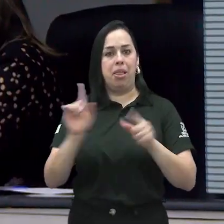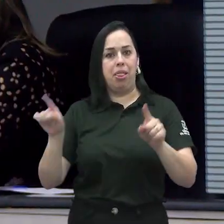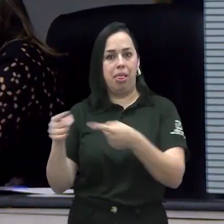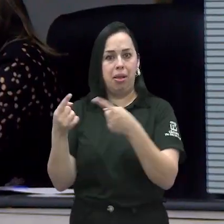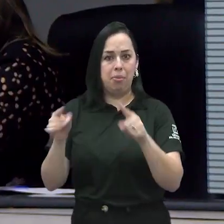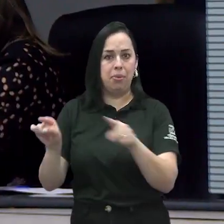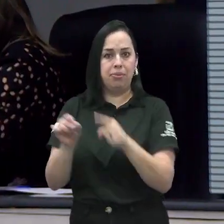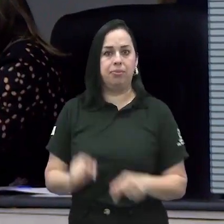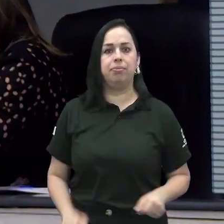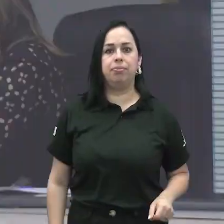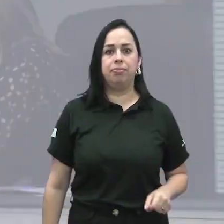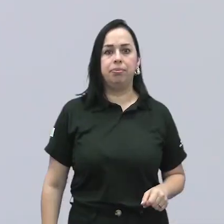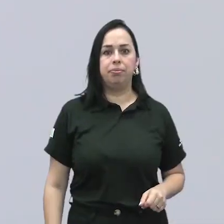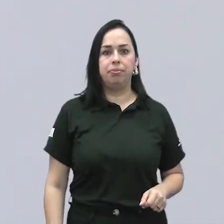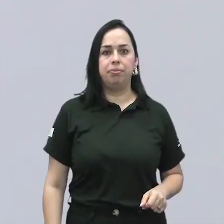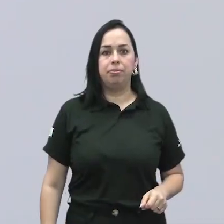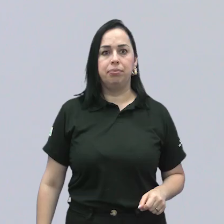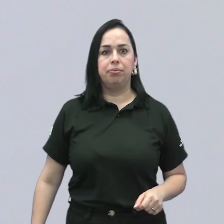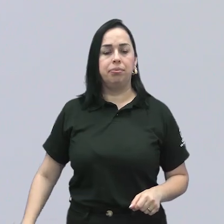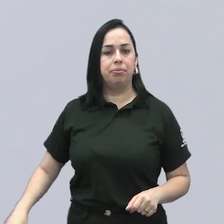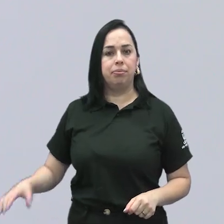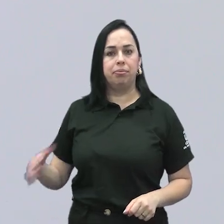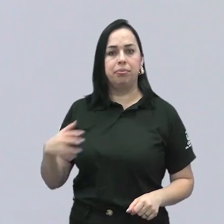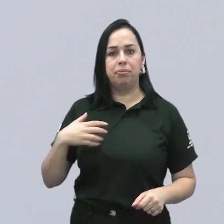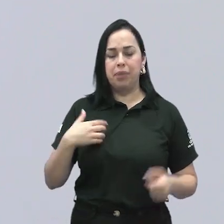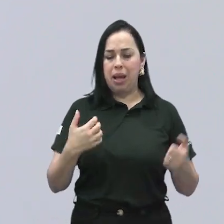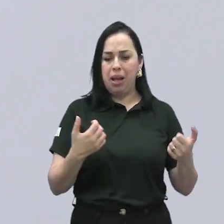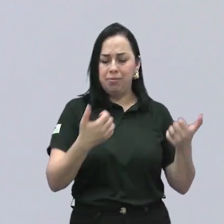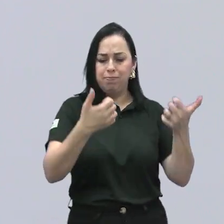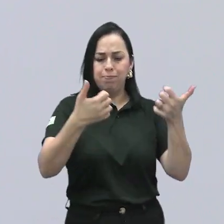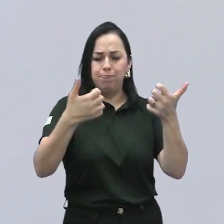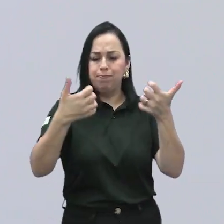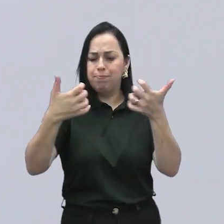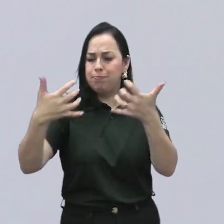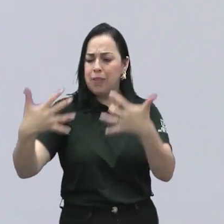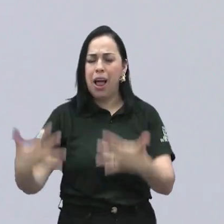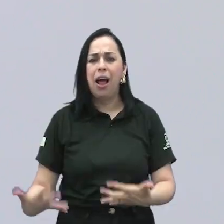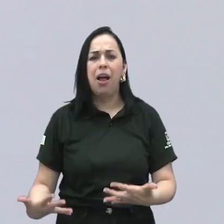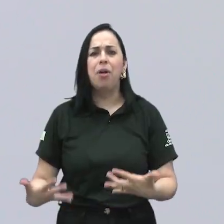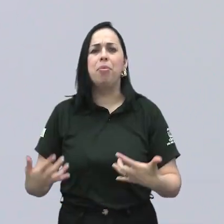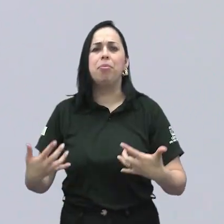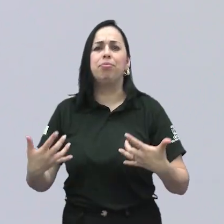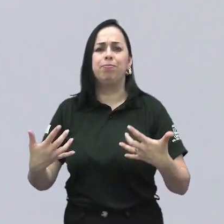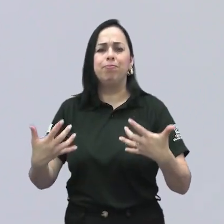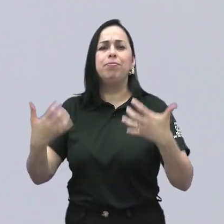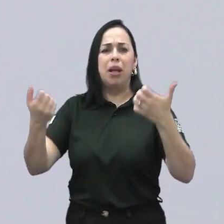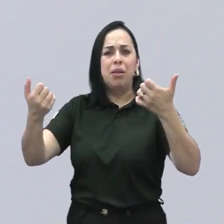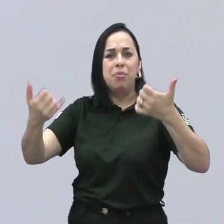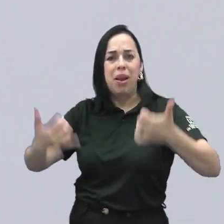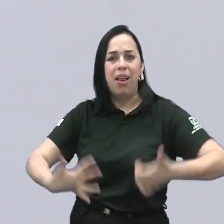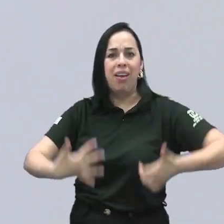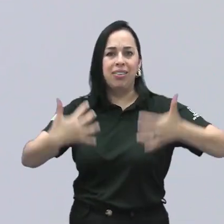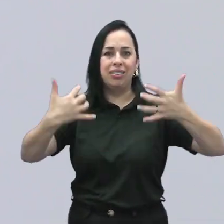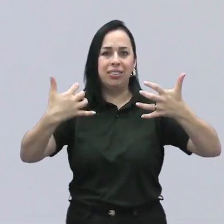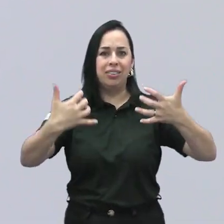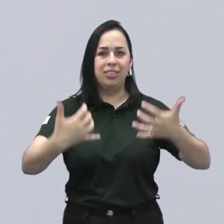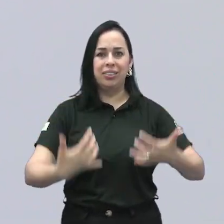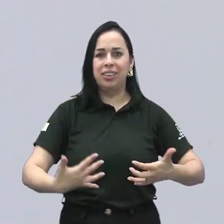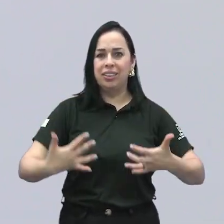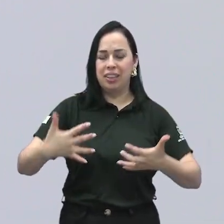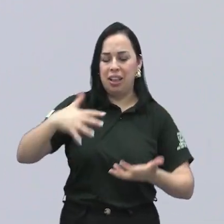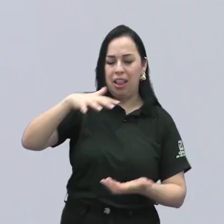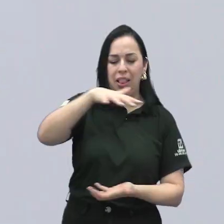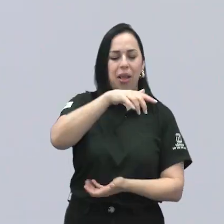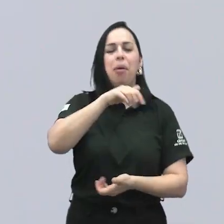de apresentações musicais. Você não sente nem vê, mas eu não posso deixar de dizer, meu amigo, que